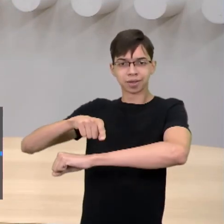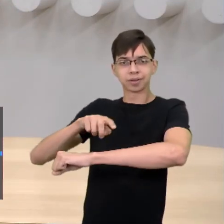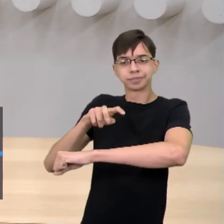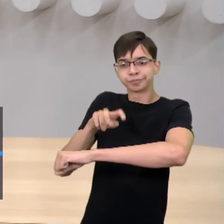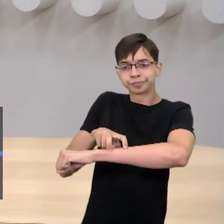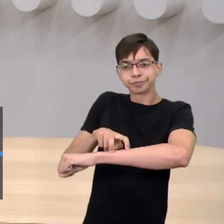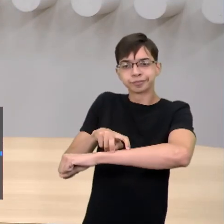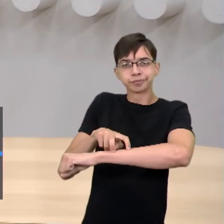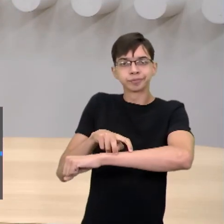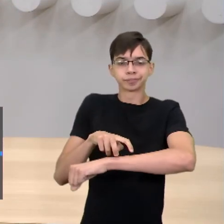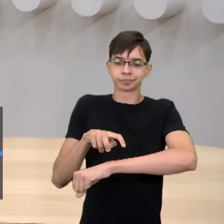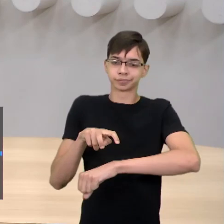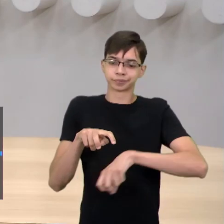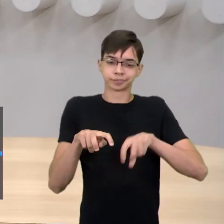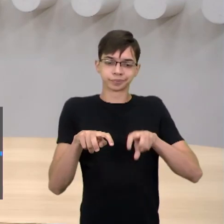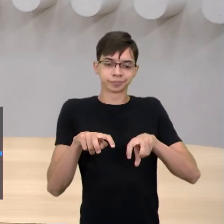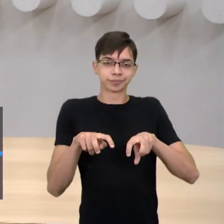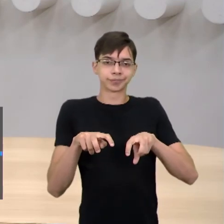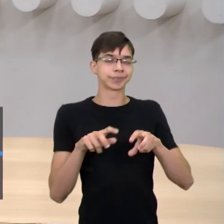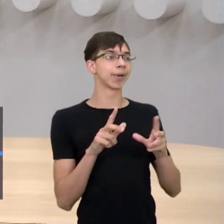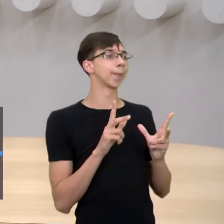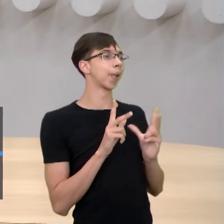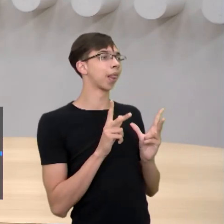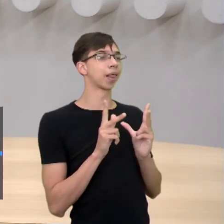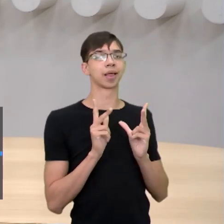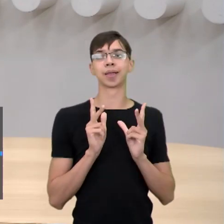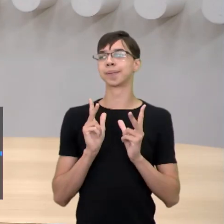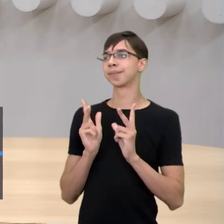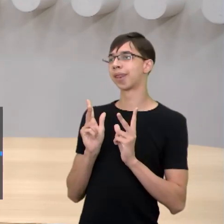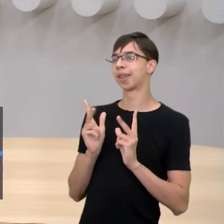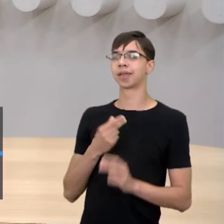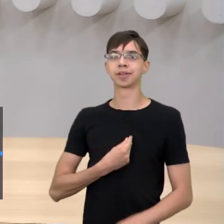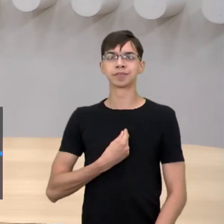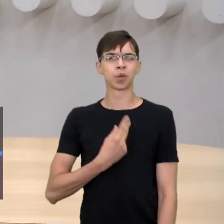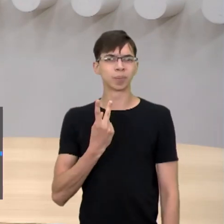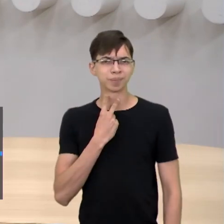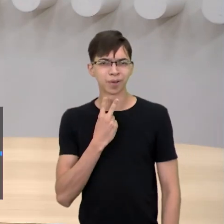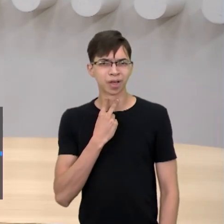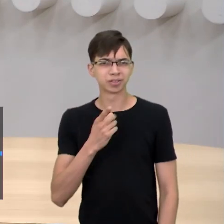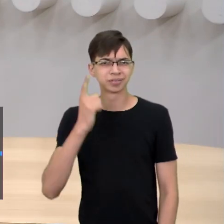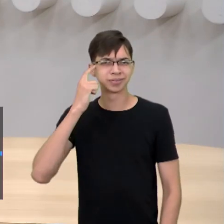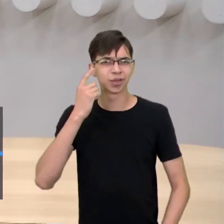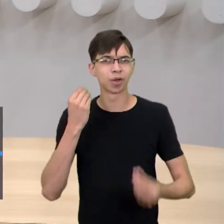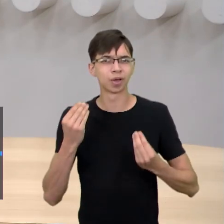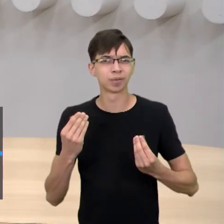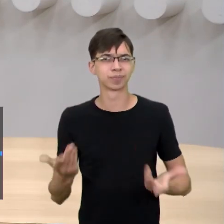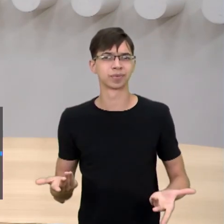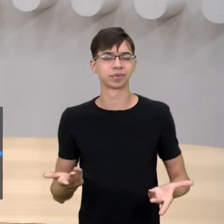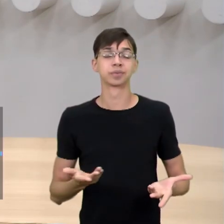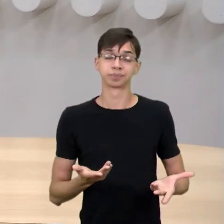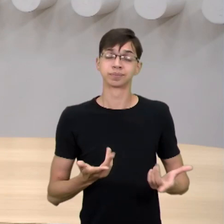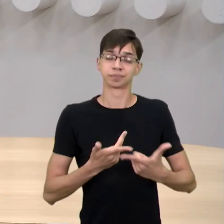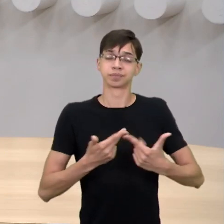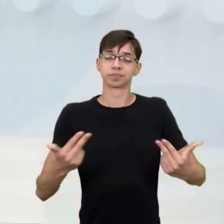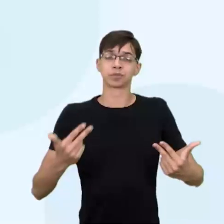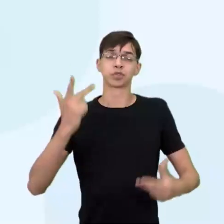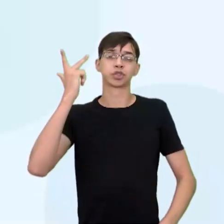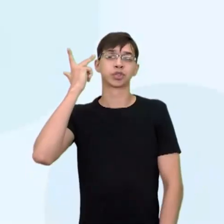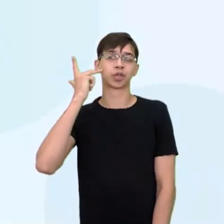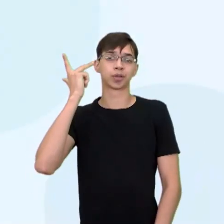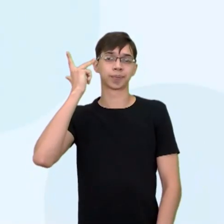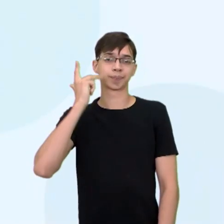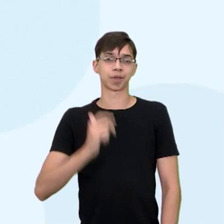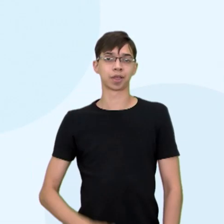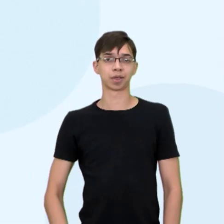Então, esses fluxos são normais, tá? E aí uma coisa também muito importante da identidade é a gente entender que